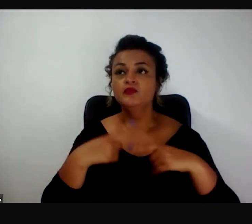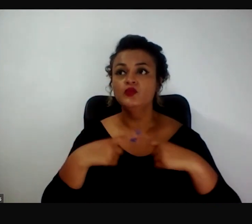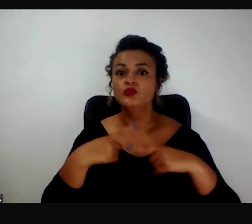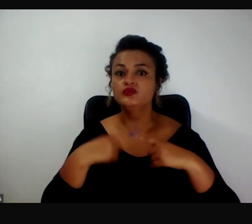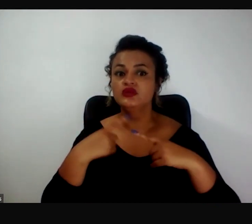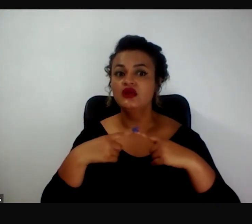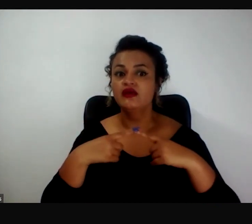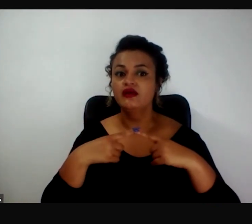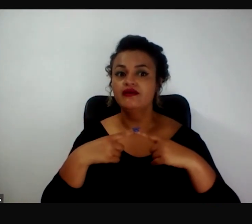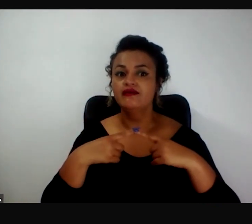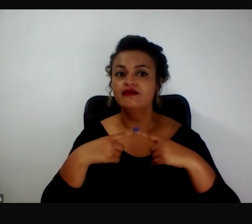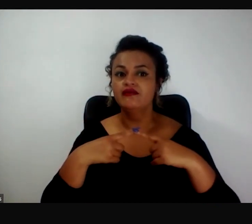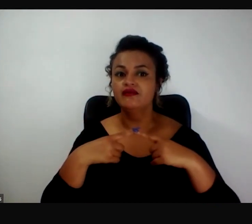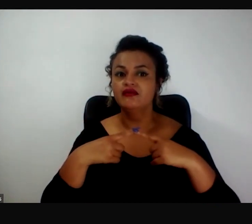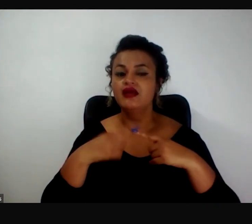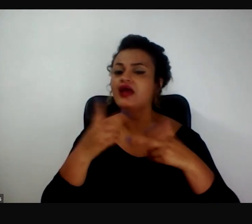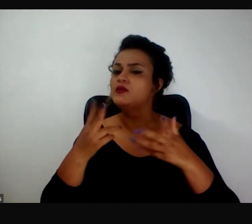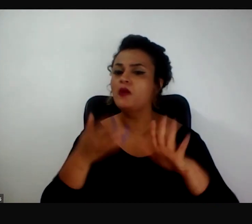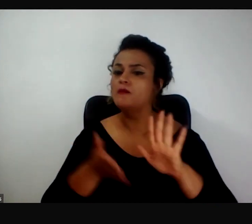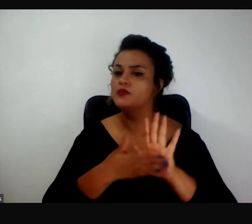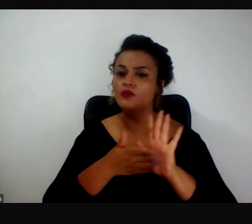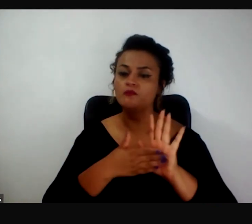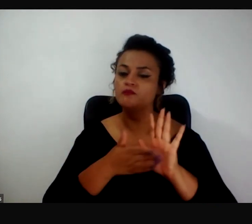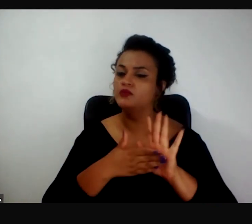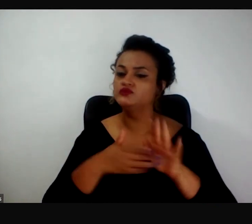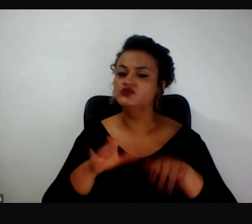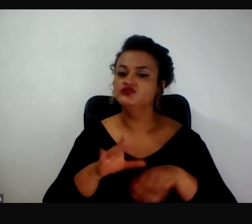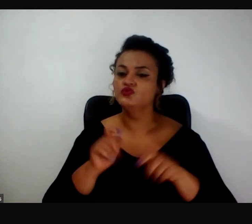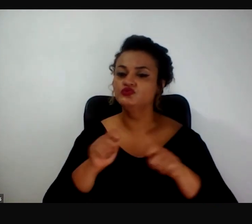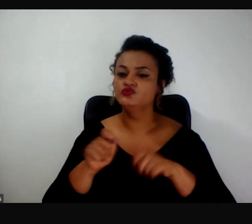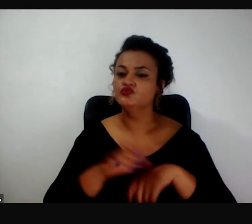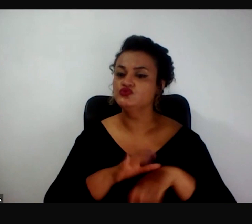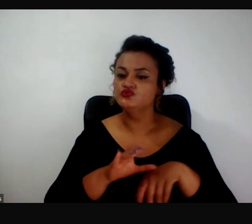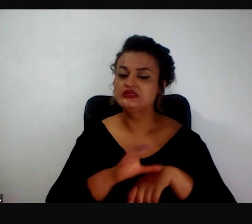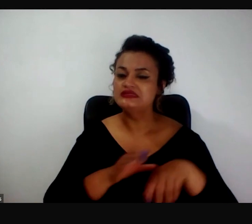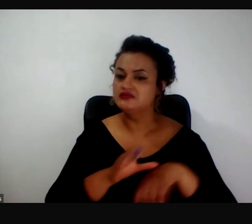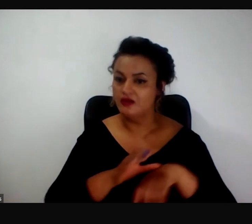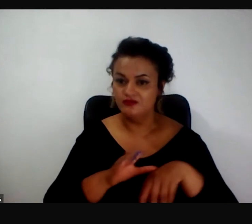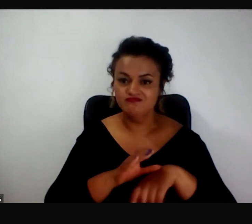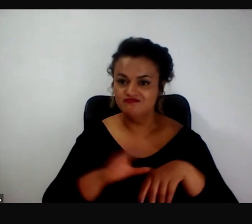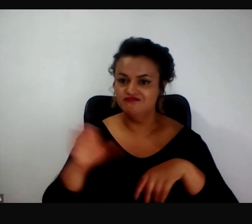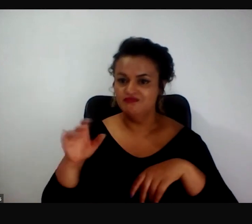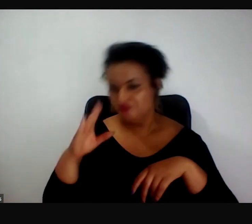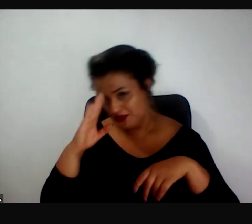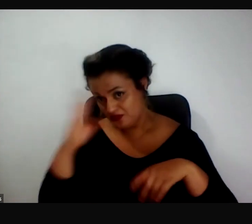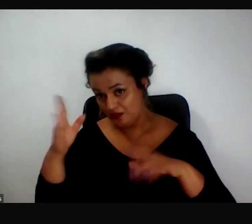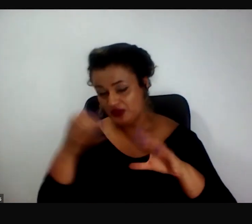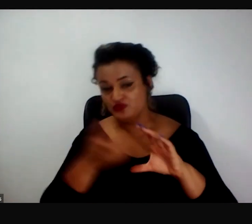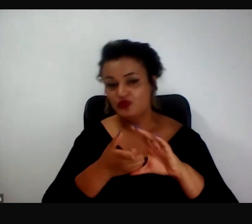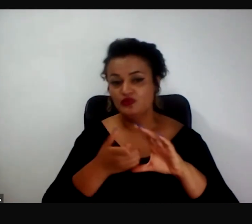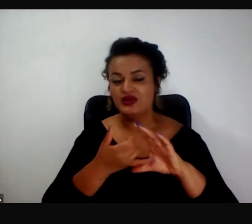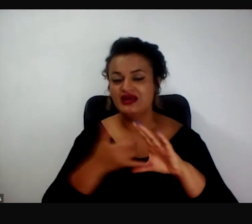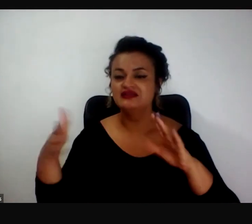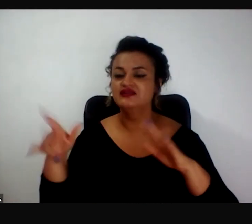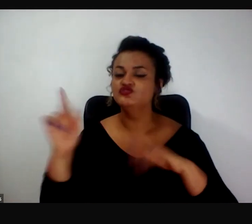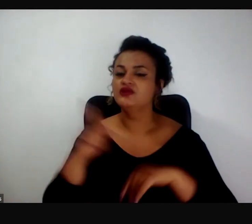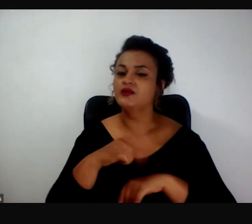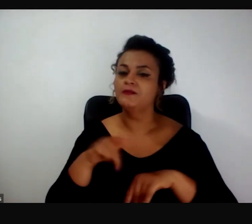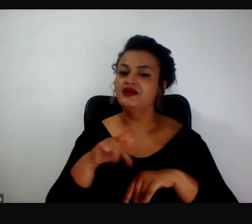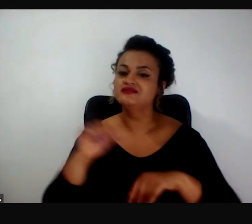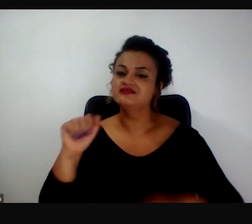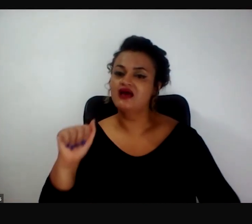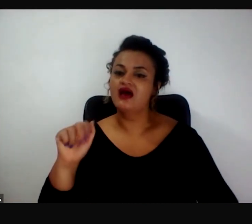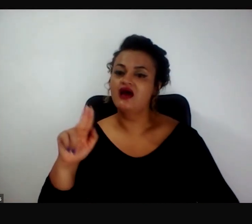de uma proposta de um controle de constitucionalidade forte, né? Que é, sobretudo, de feição austríaca, especialmente